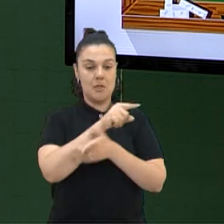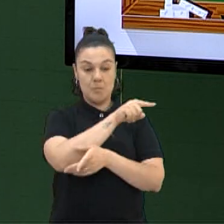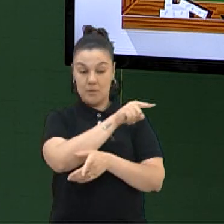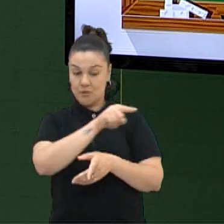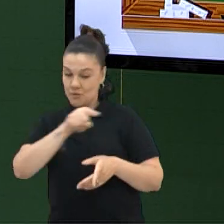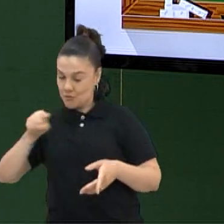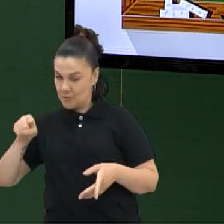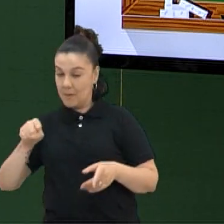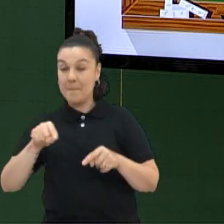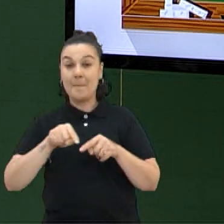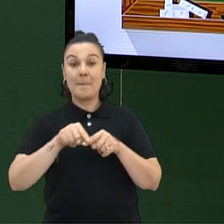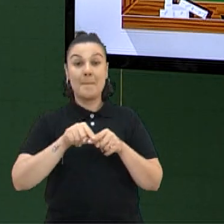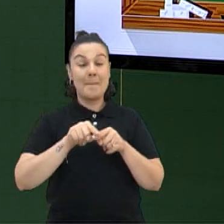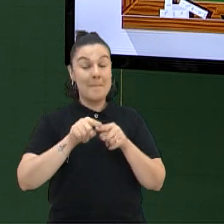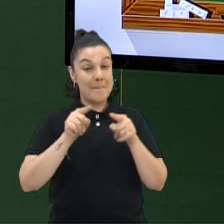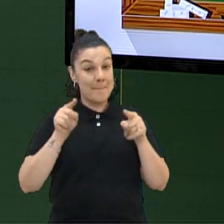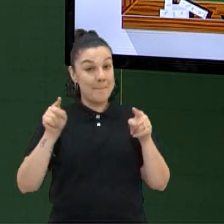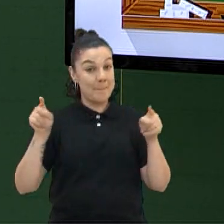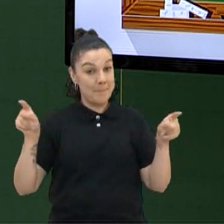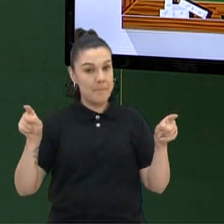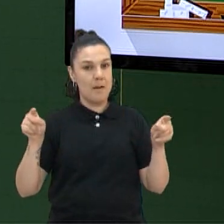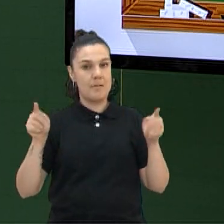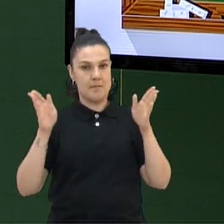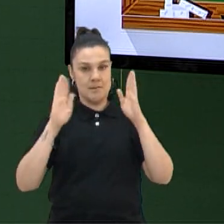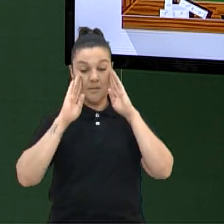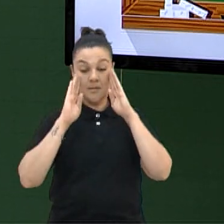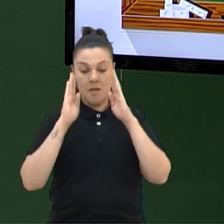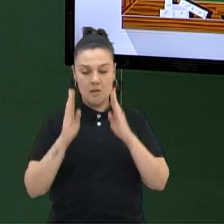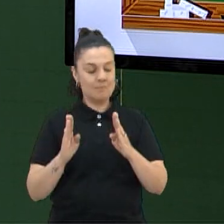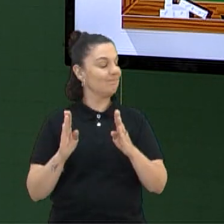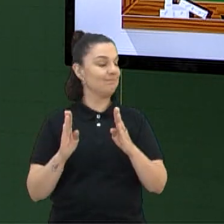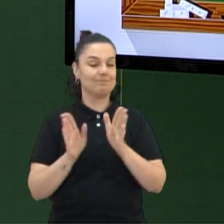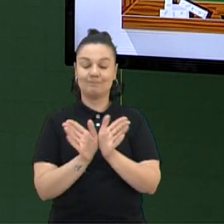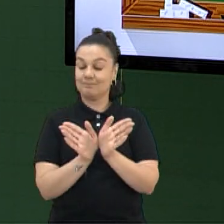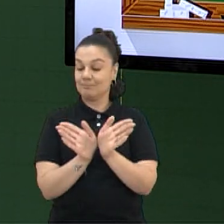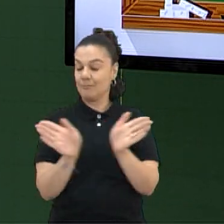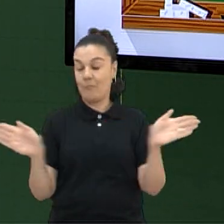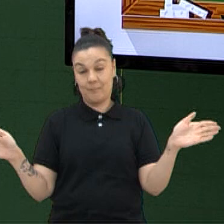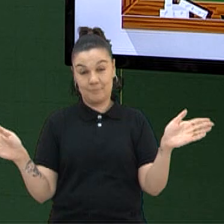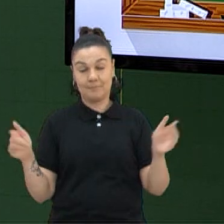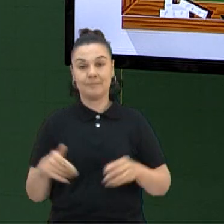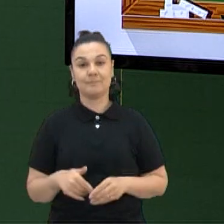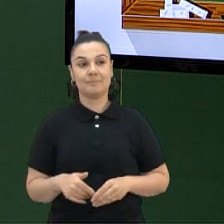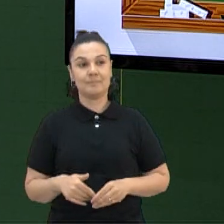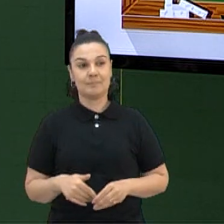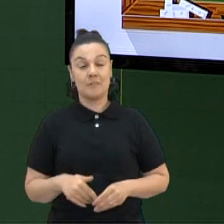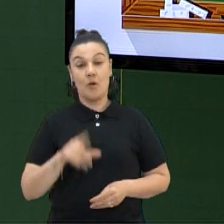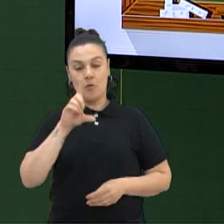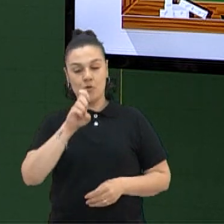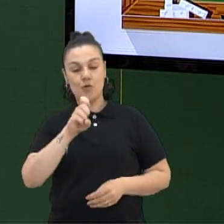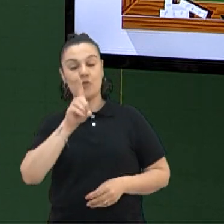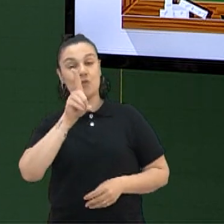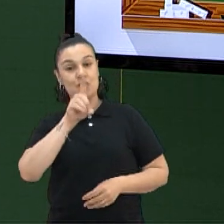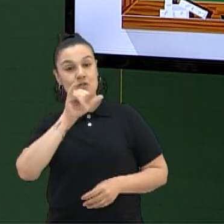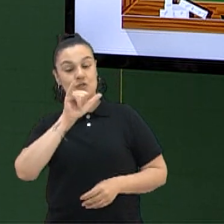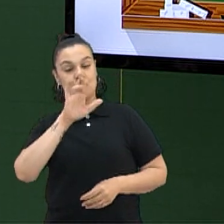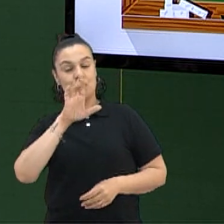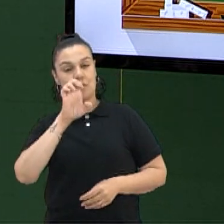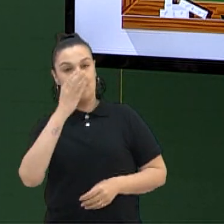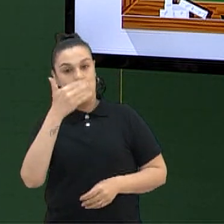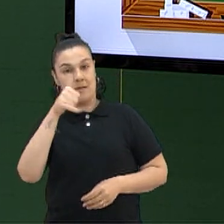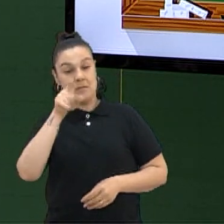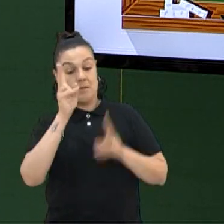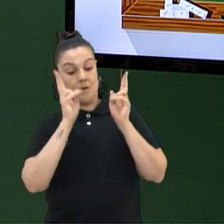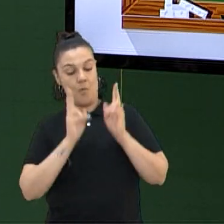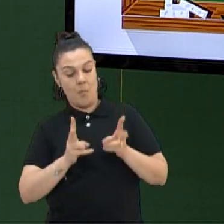direção horizontal, porém, galera, eles estão em sentidos contrários, um para a direita, outro para a esquerda.